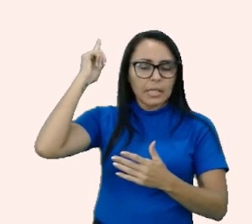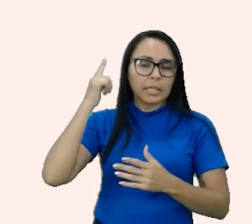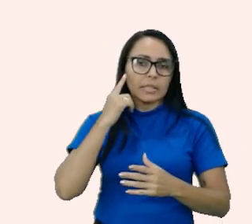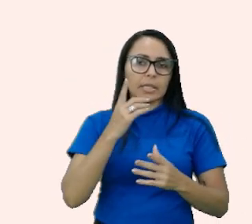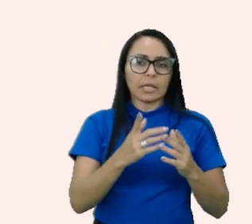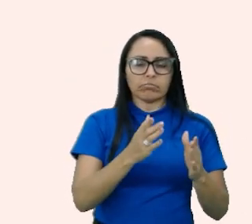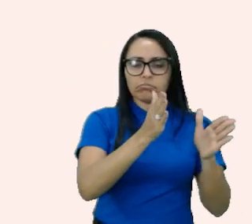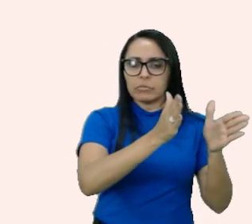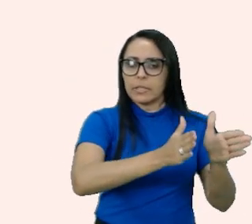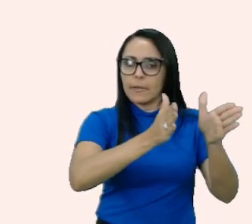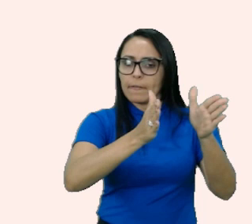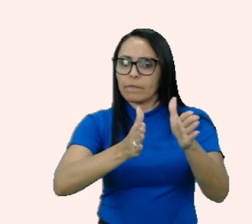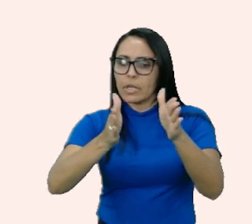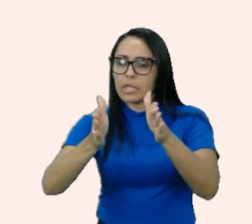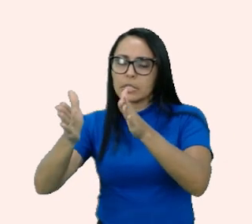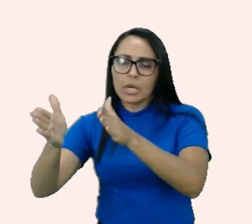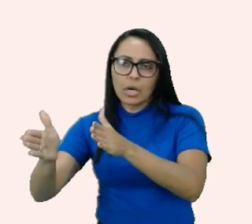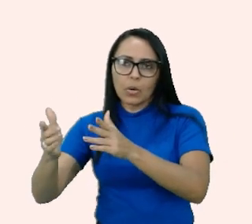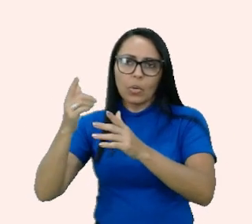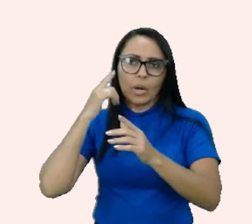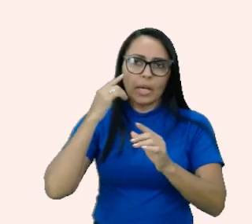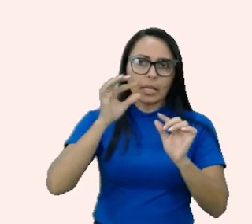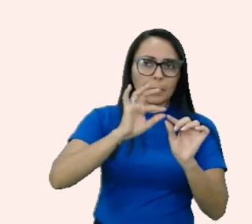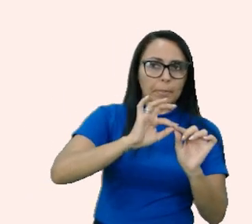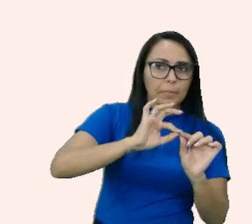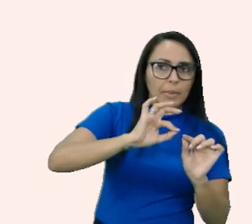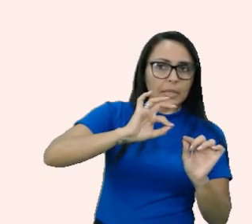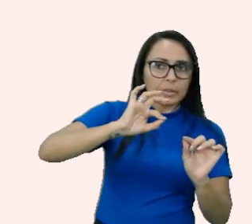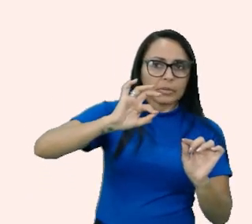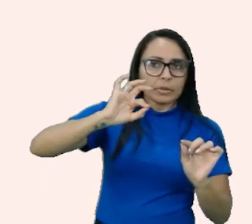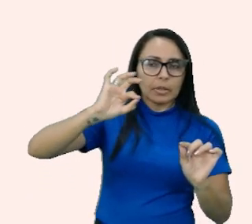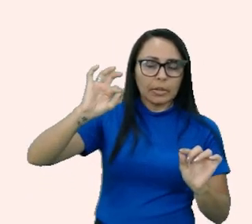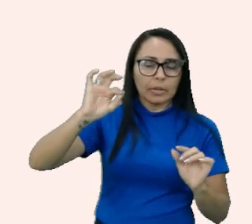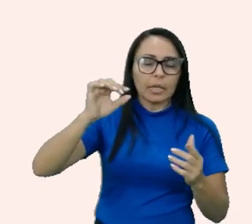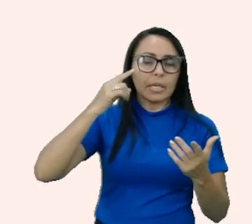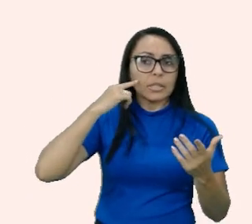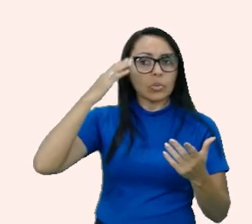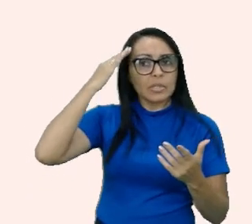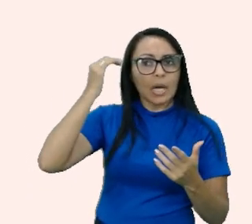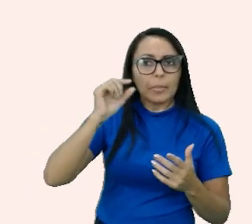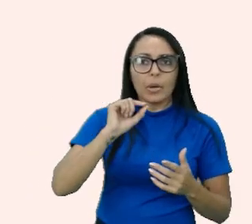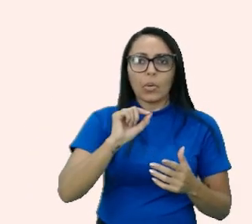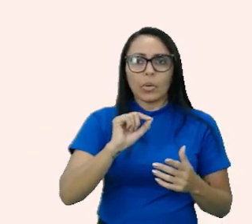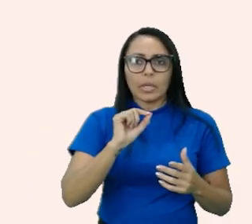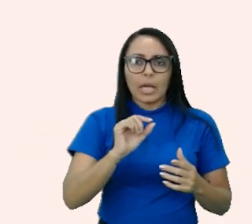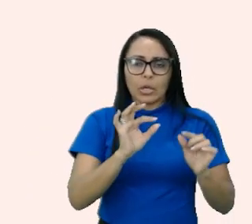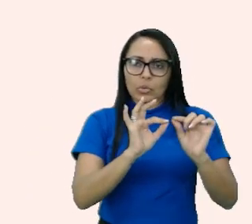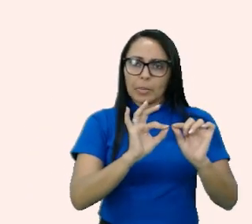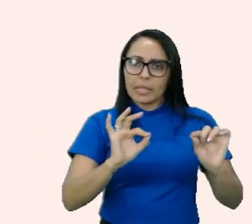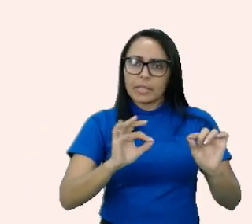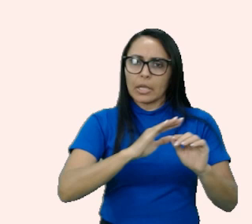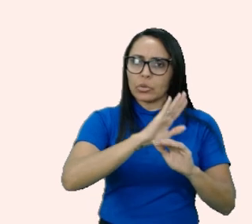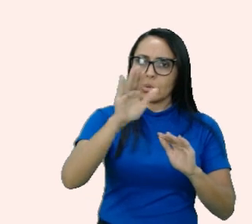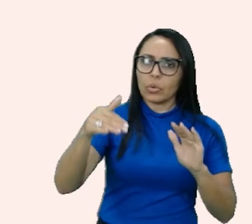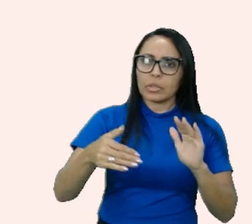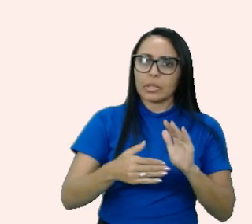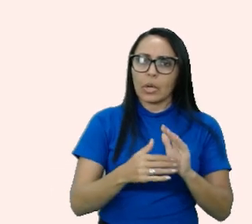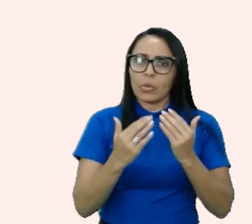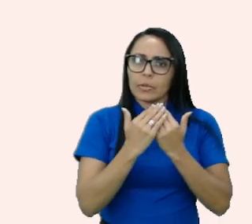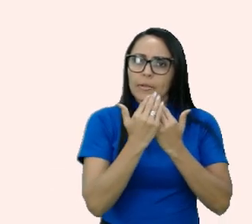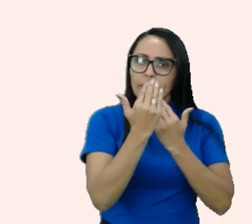dos terrenos são perpendiculares à Rua da Grécia. E sabe-se que a sua medida total de frente para a Rua da